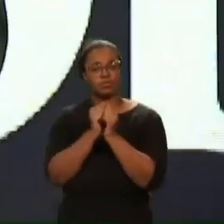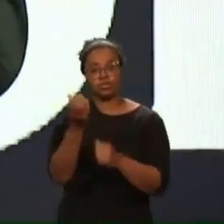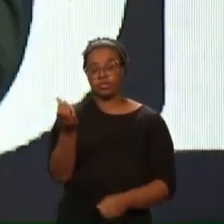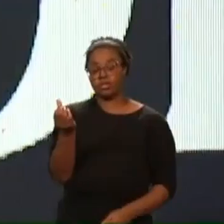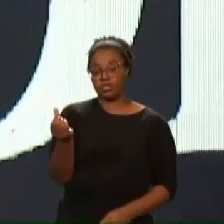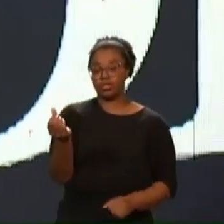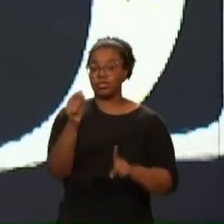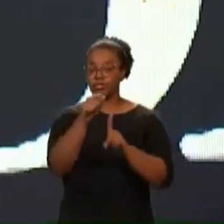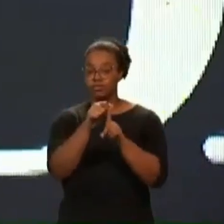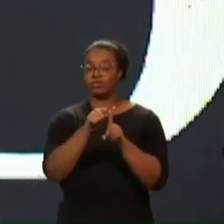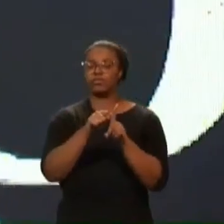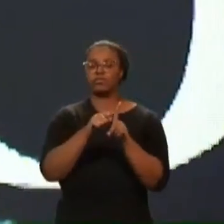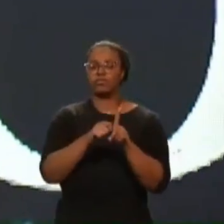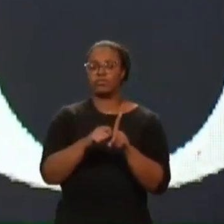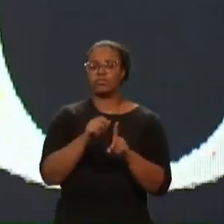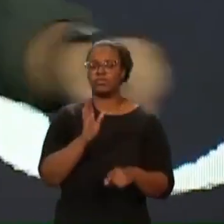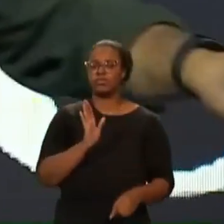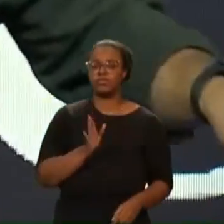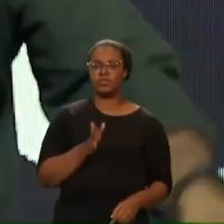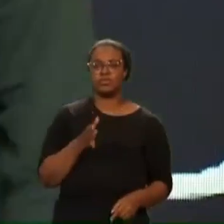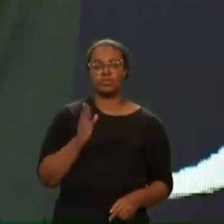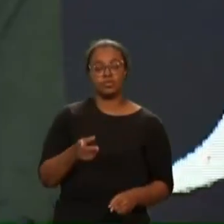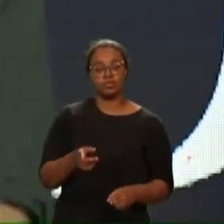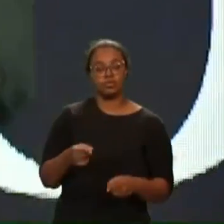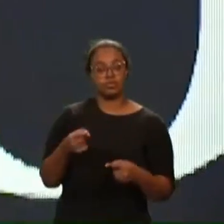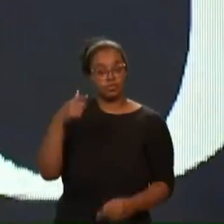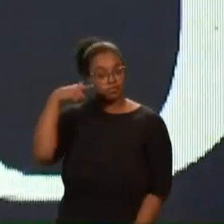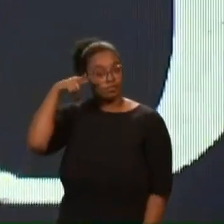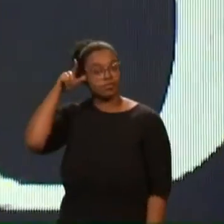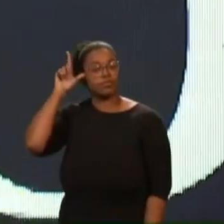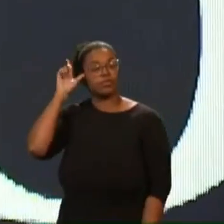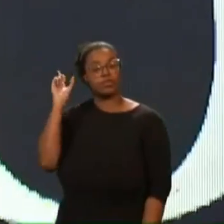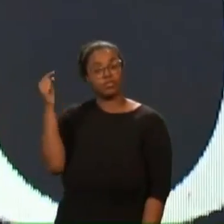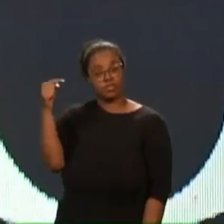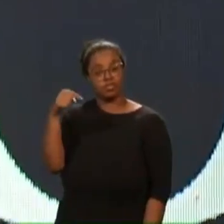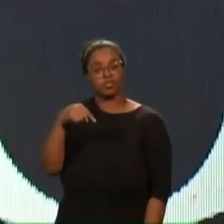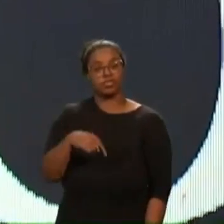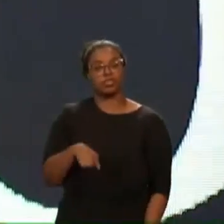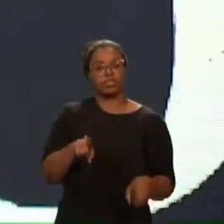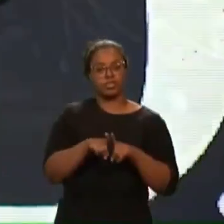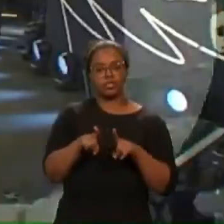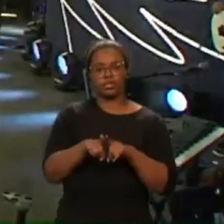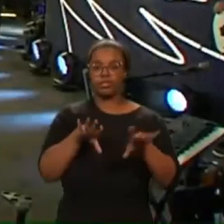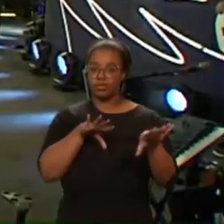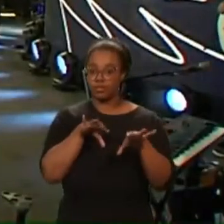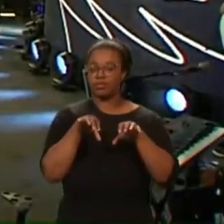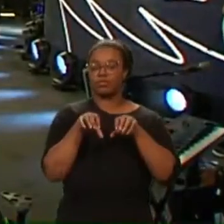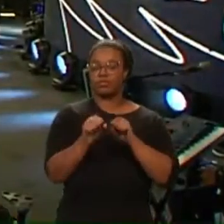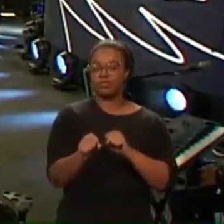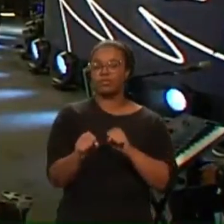Oramos tudo perfeito nesse último sábado ontem aqui nós tivemos a nossa formatura e foi